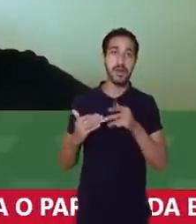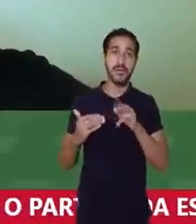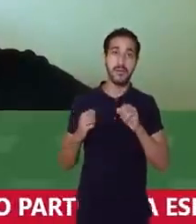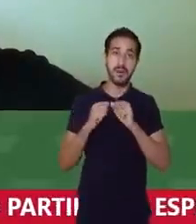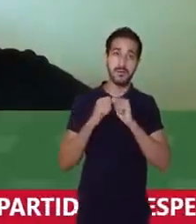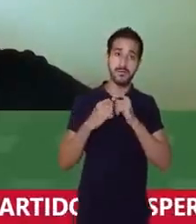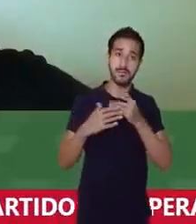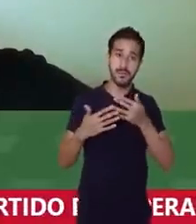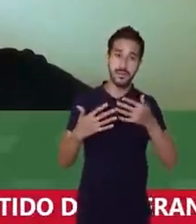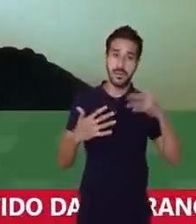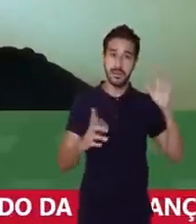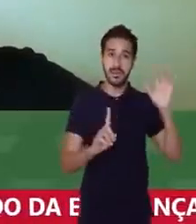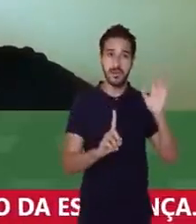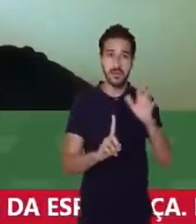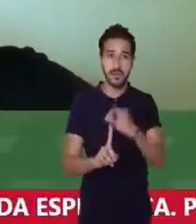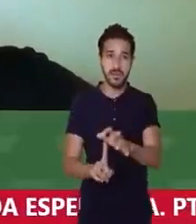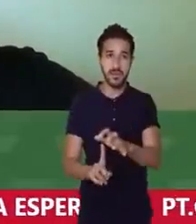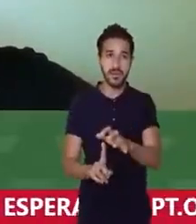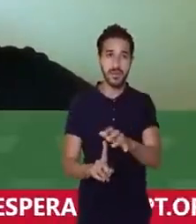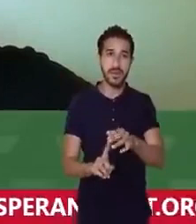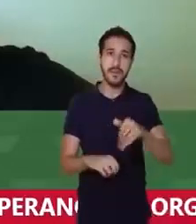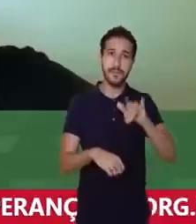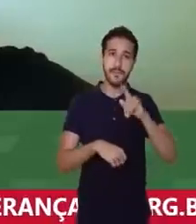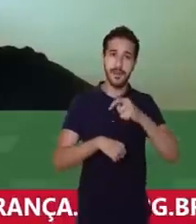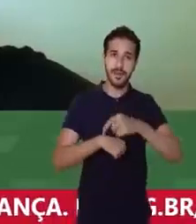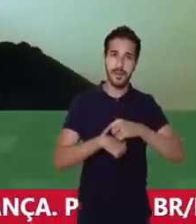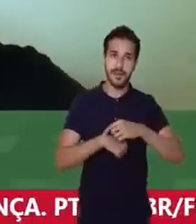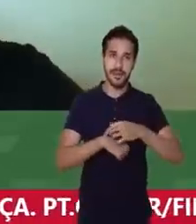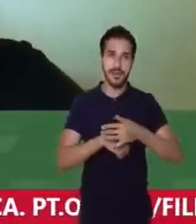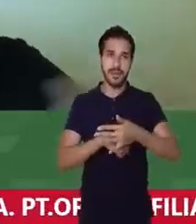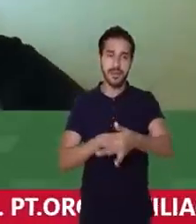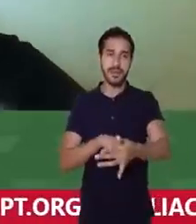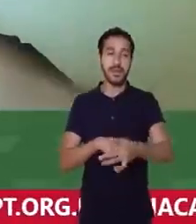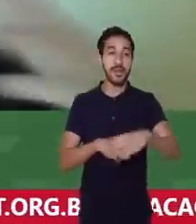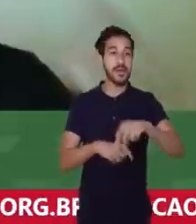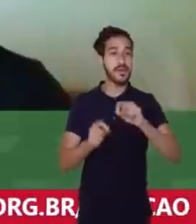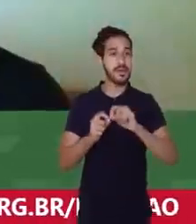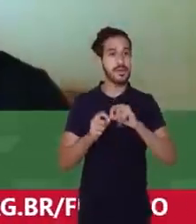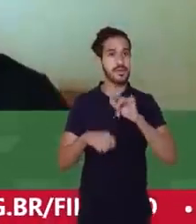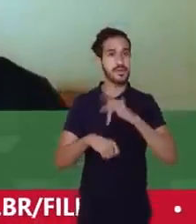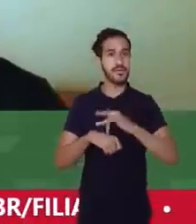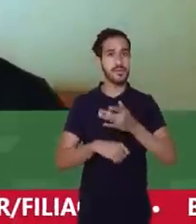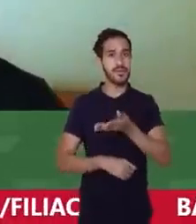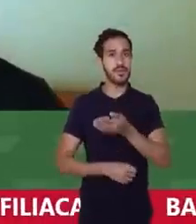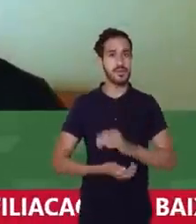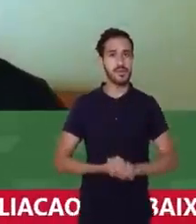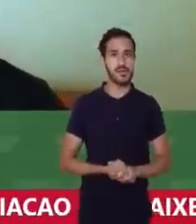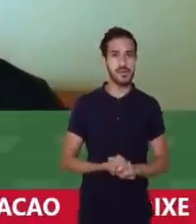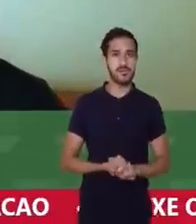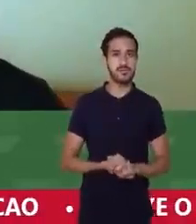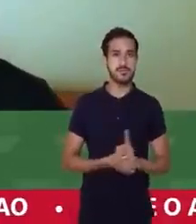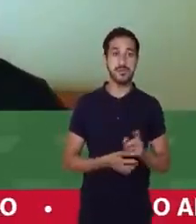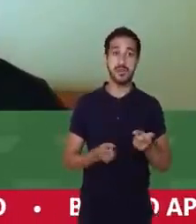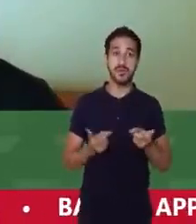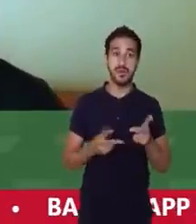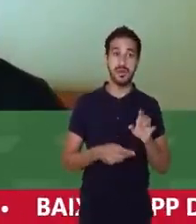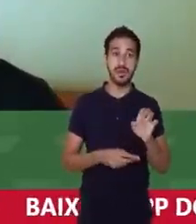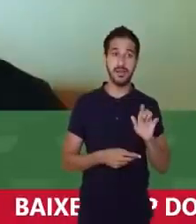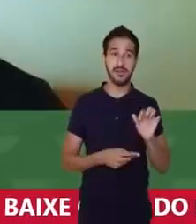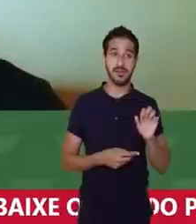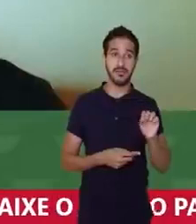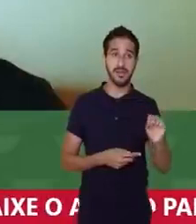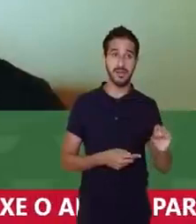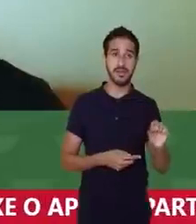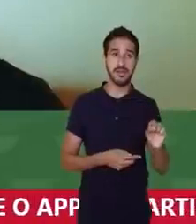se prolongue, tem efeitos por um prazo. E fizeram esse absurdo, né, que é vender a